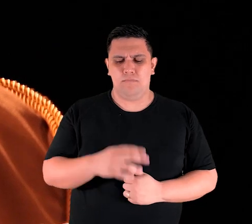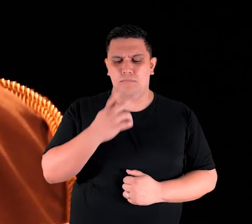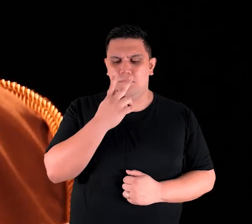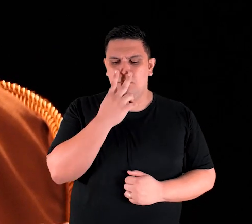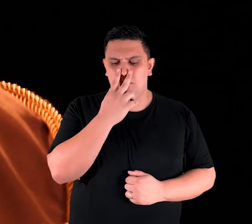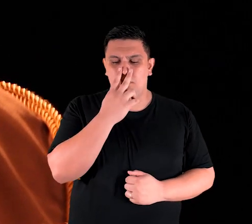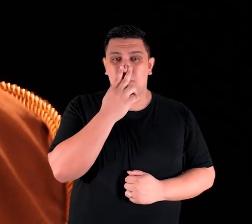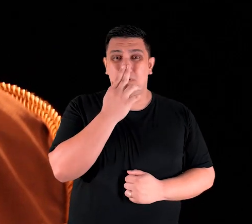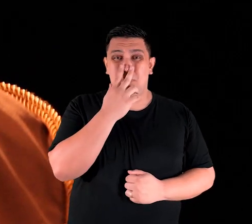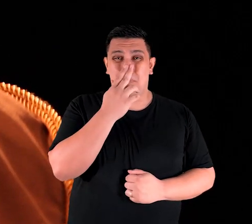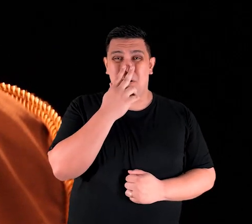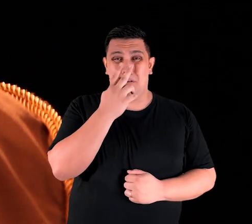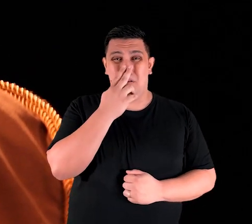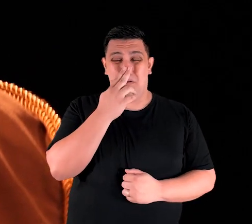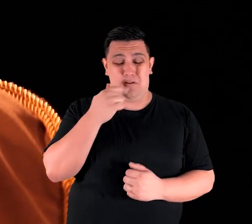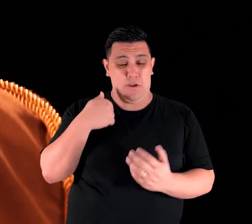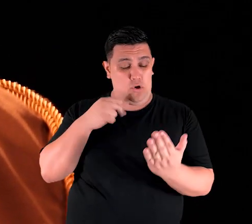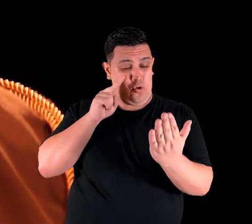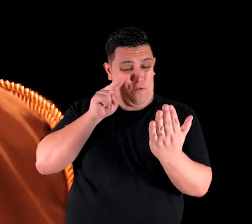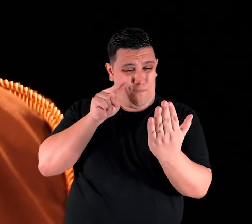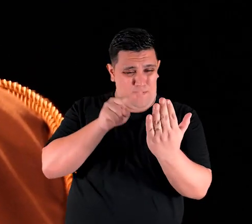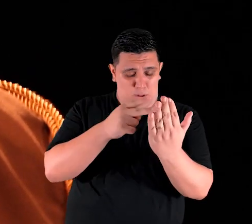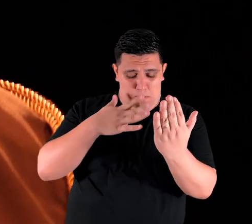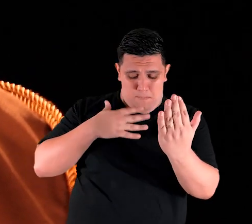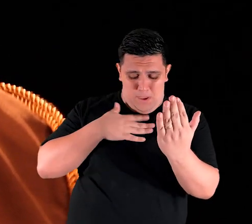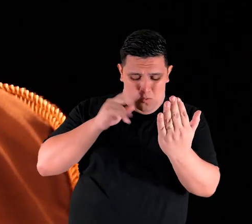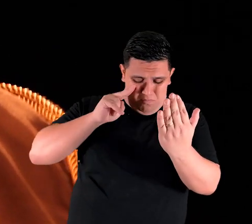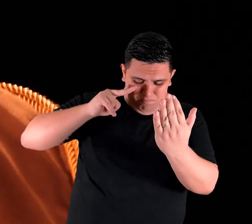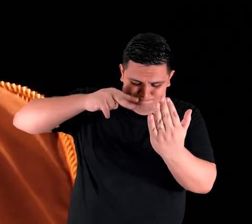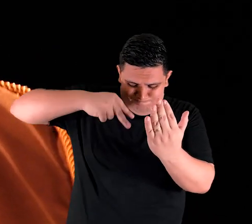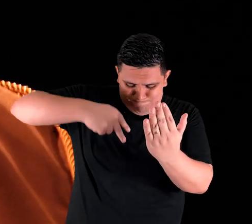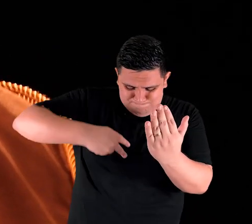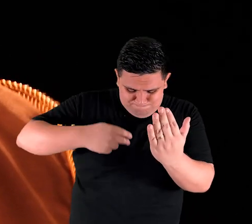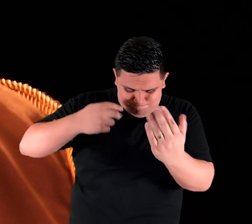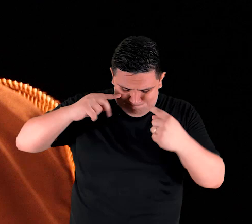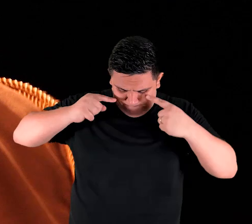que eu estou vendo o meu interior.